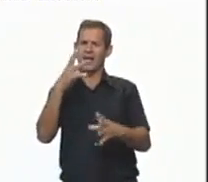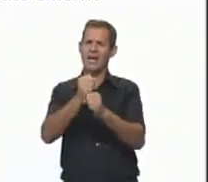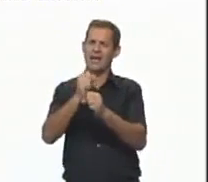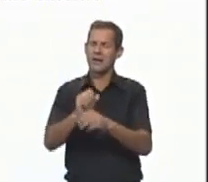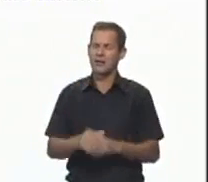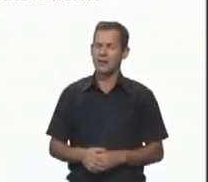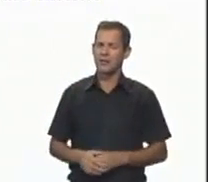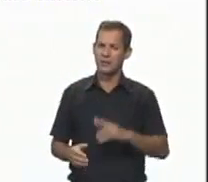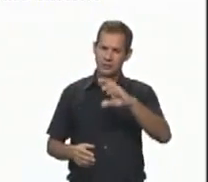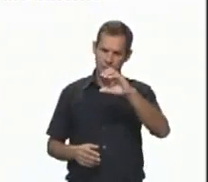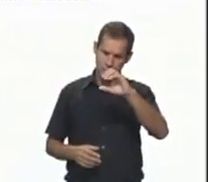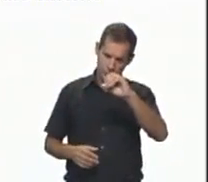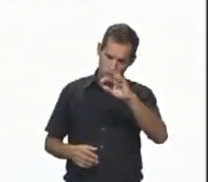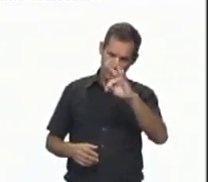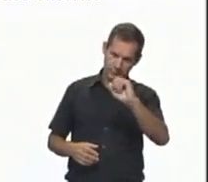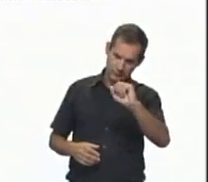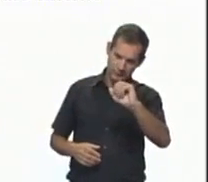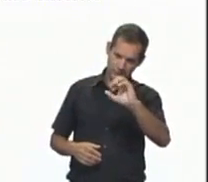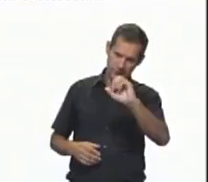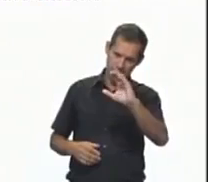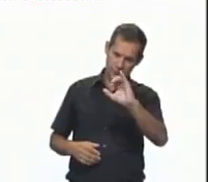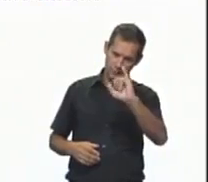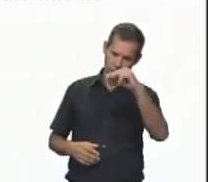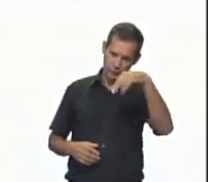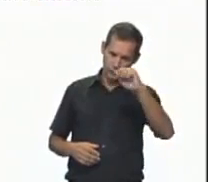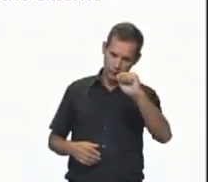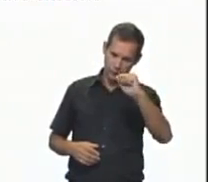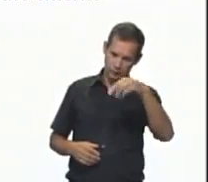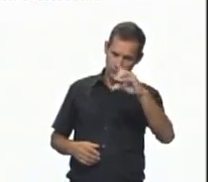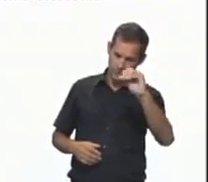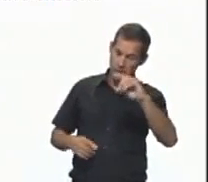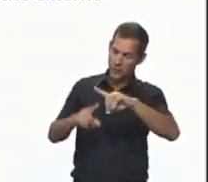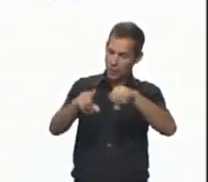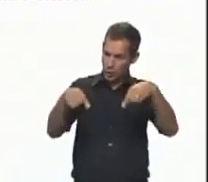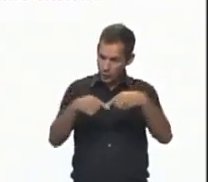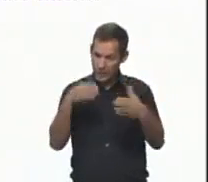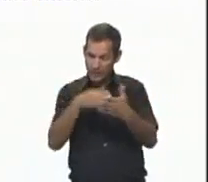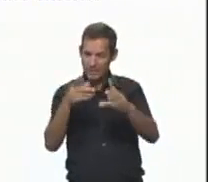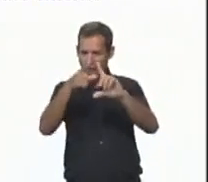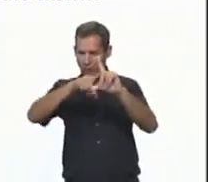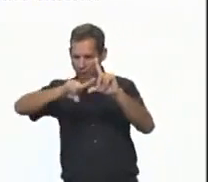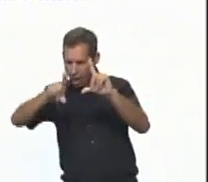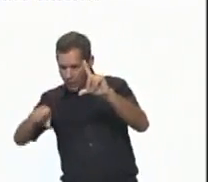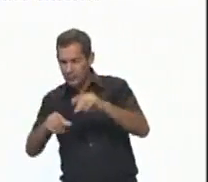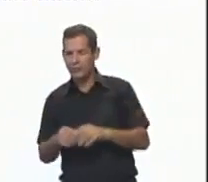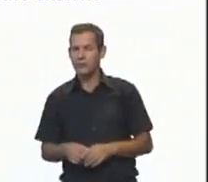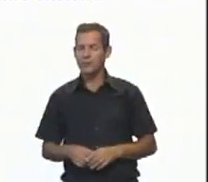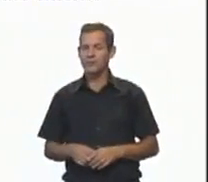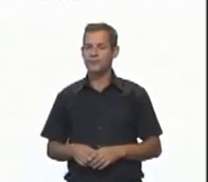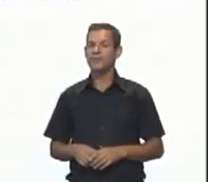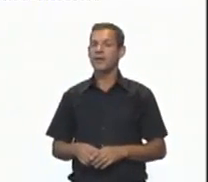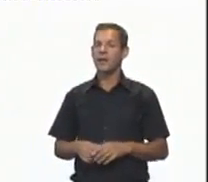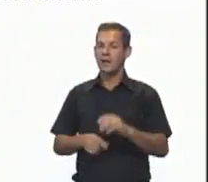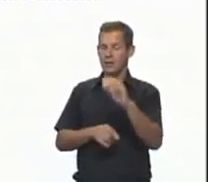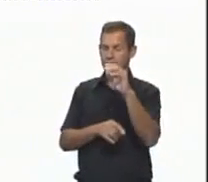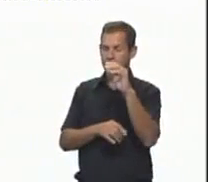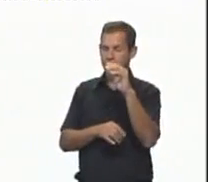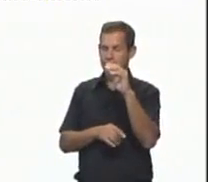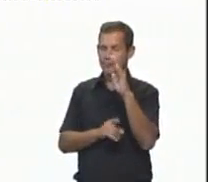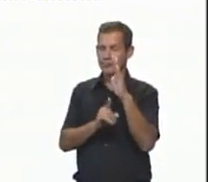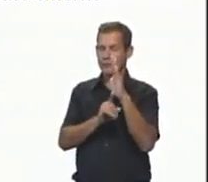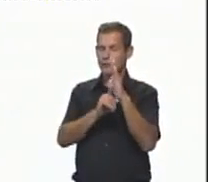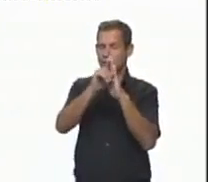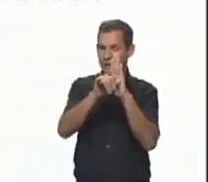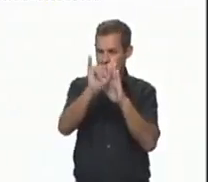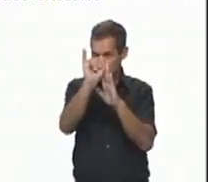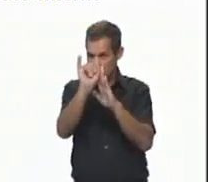calculada rotacionando, observe, a região limitada entre as curvas y igual a 0, x igual a 0,